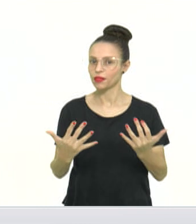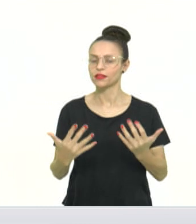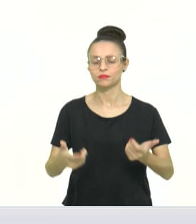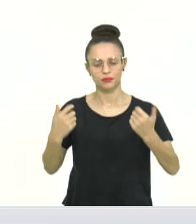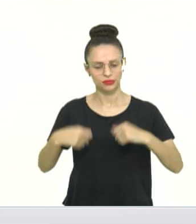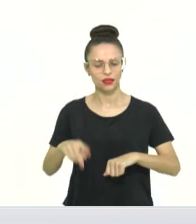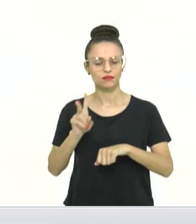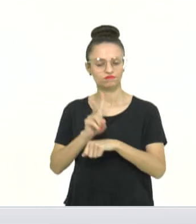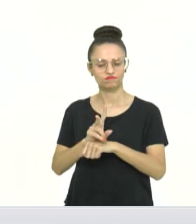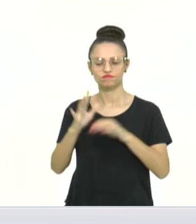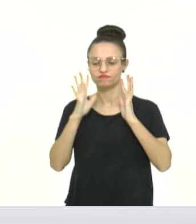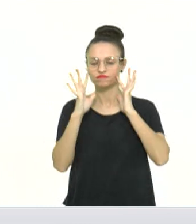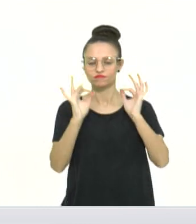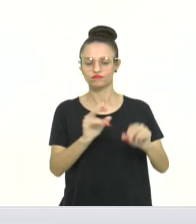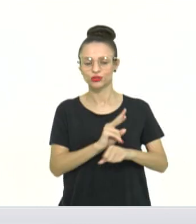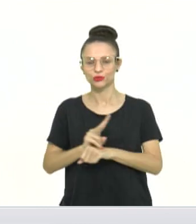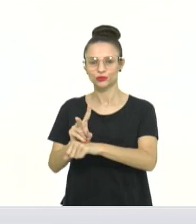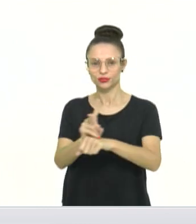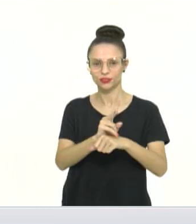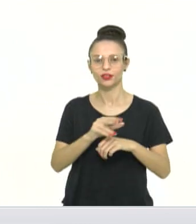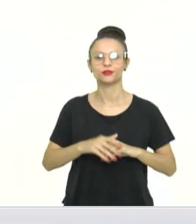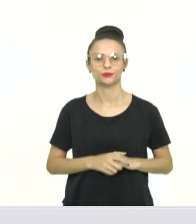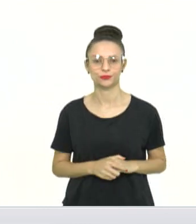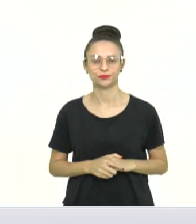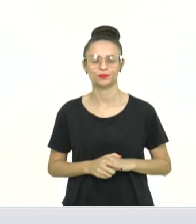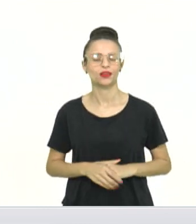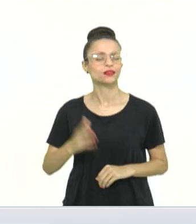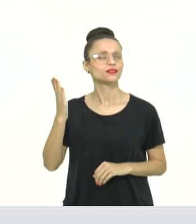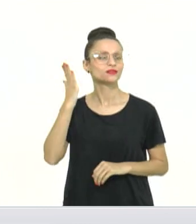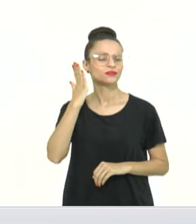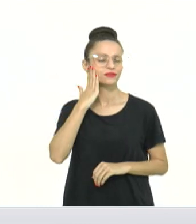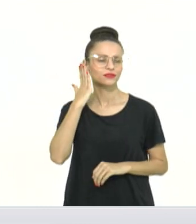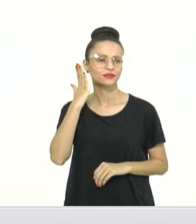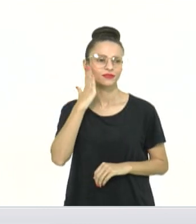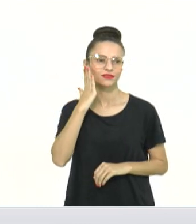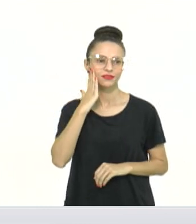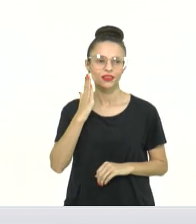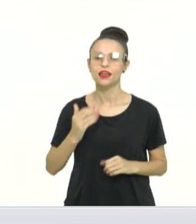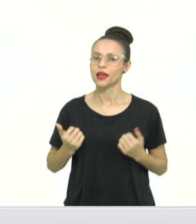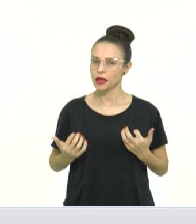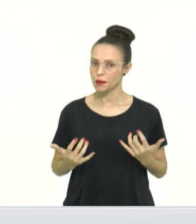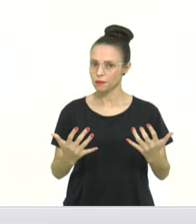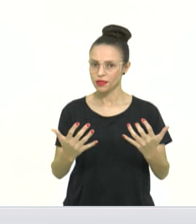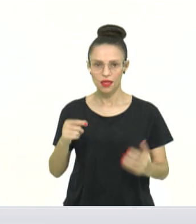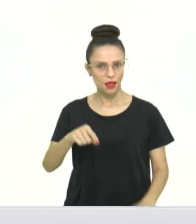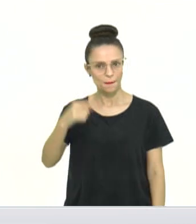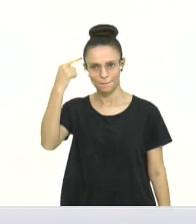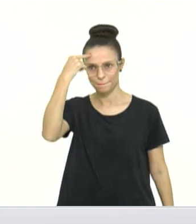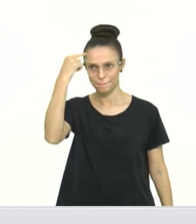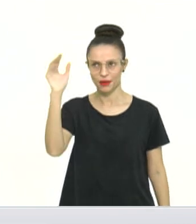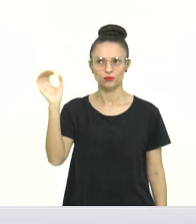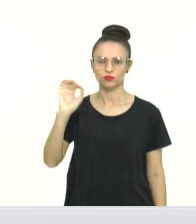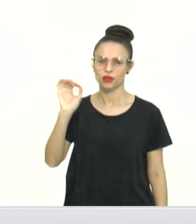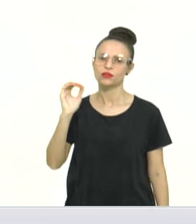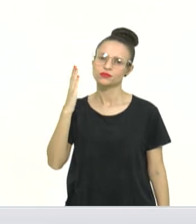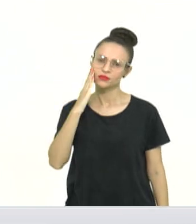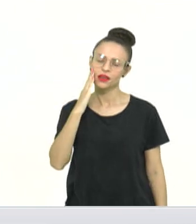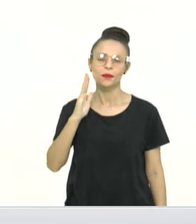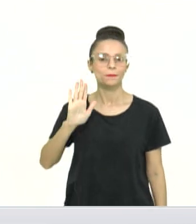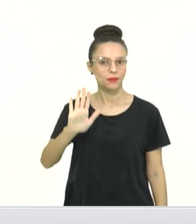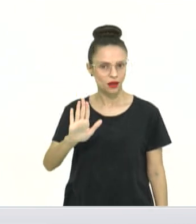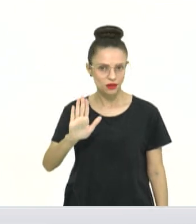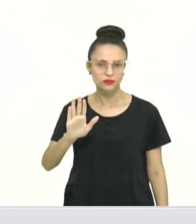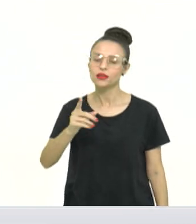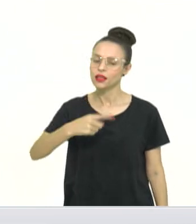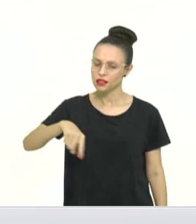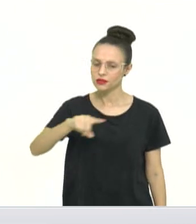de atenção e cuidados. Sei, professora, que as plantas não pensam. Claro que elas não pensam, mas